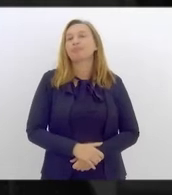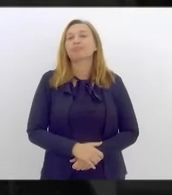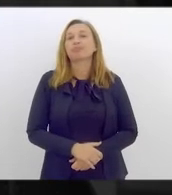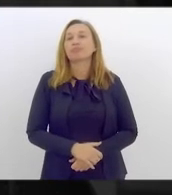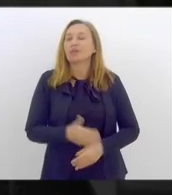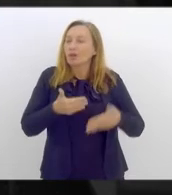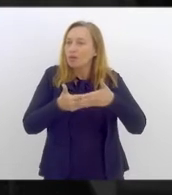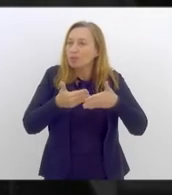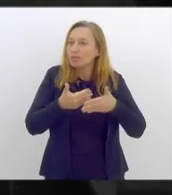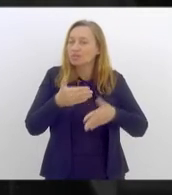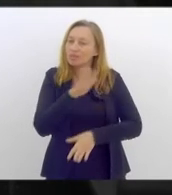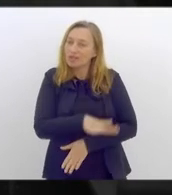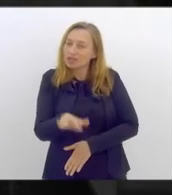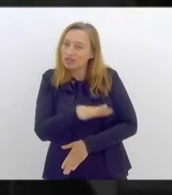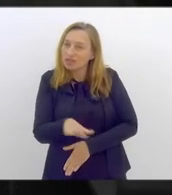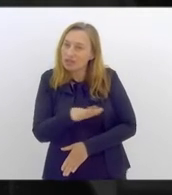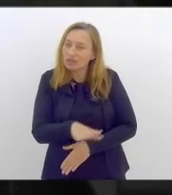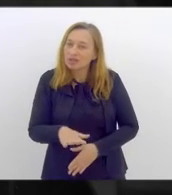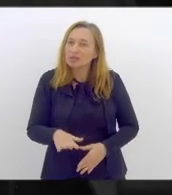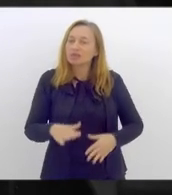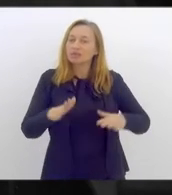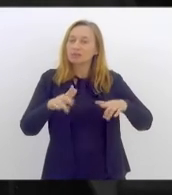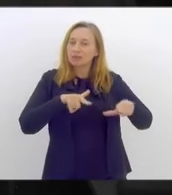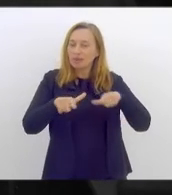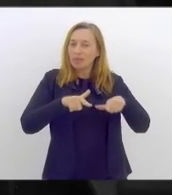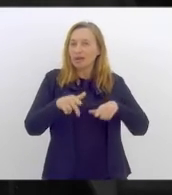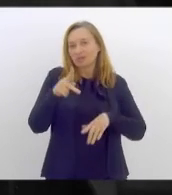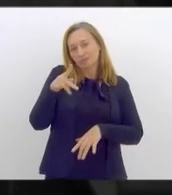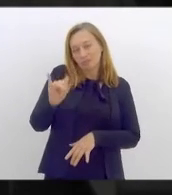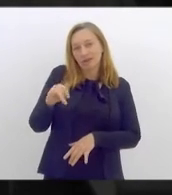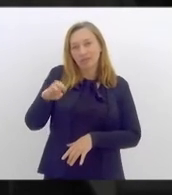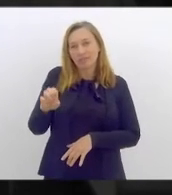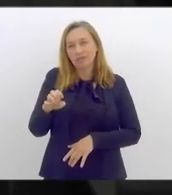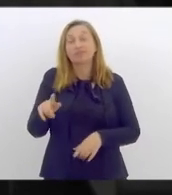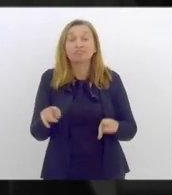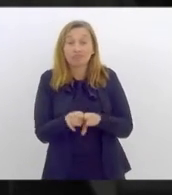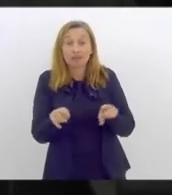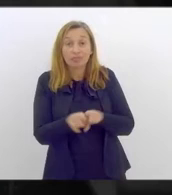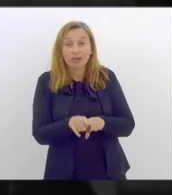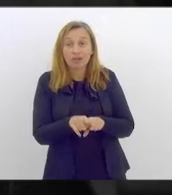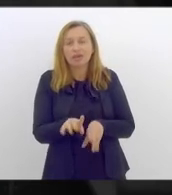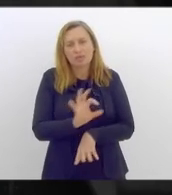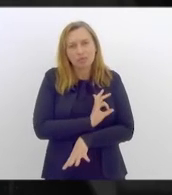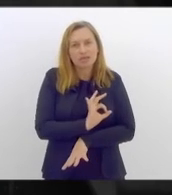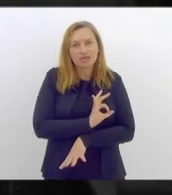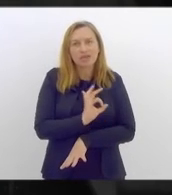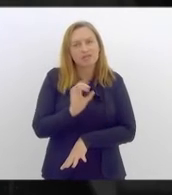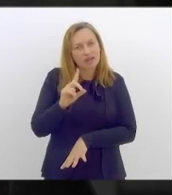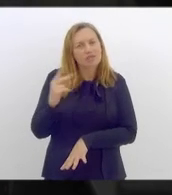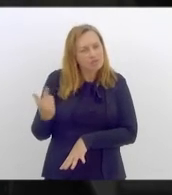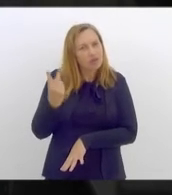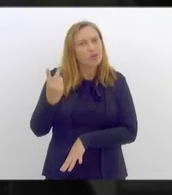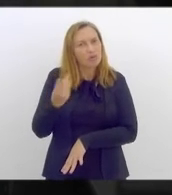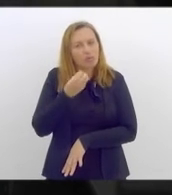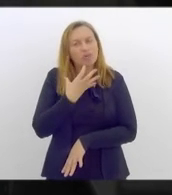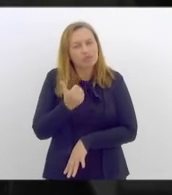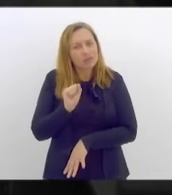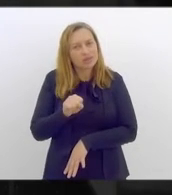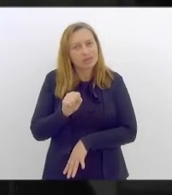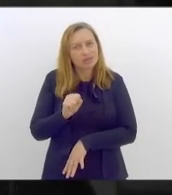aproximar as crianças do ambiente de trabalho de seus pais e também no caso de policiais isso é muito válido Claro que sim